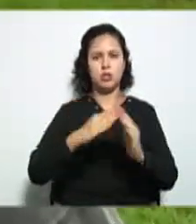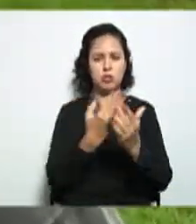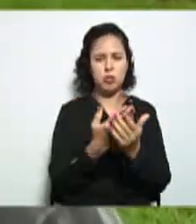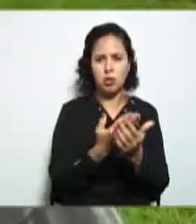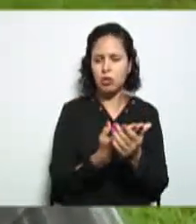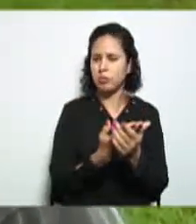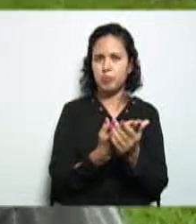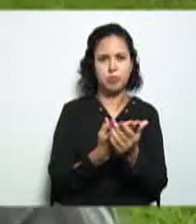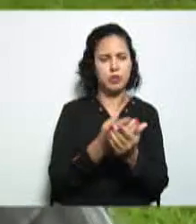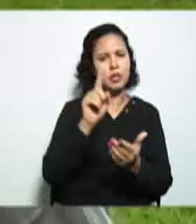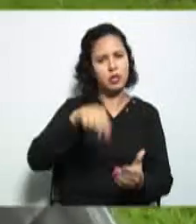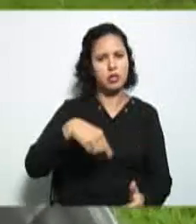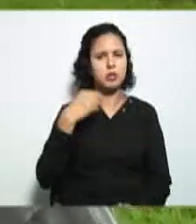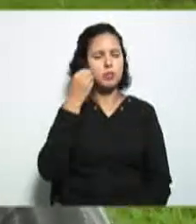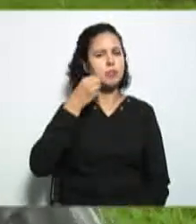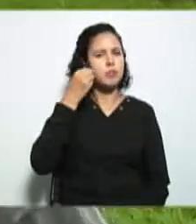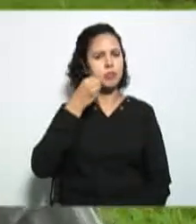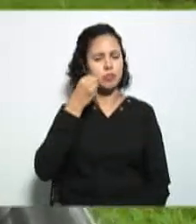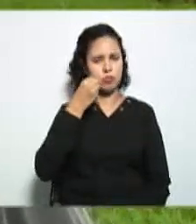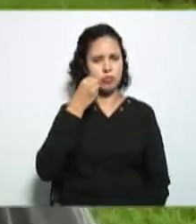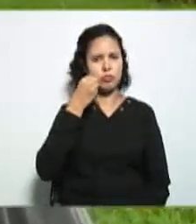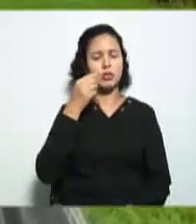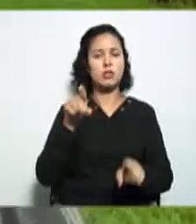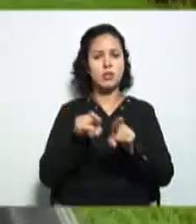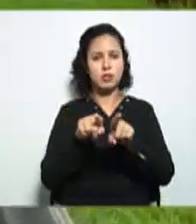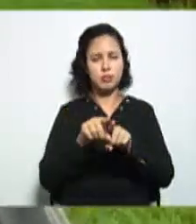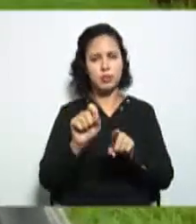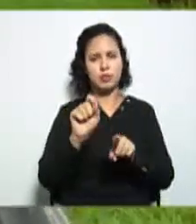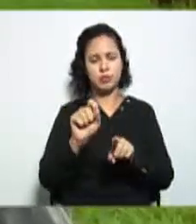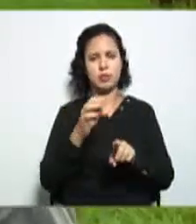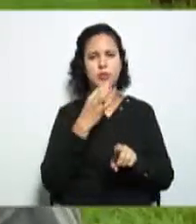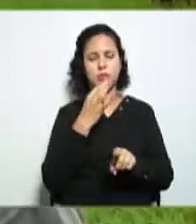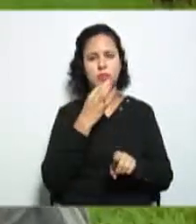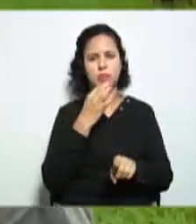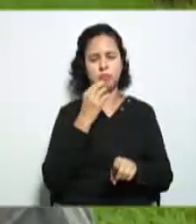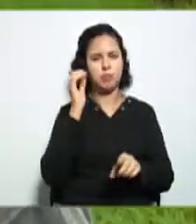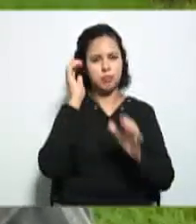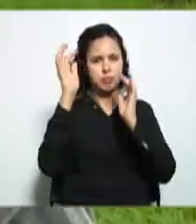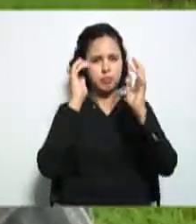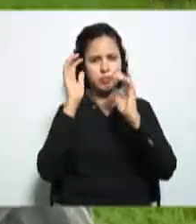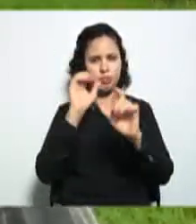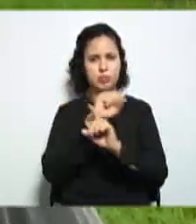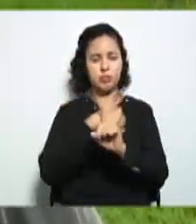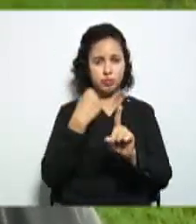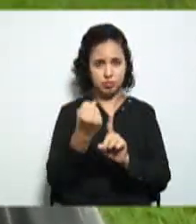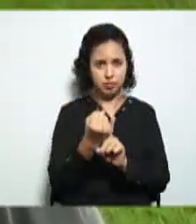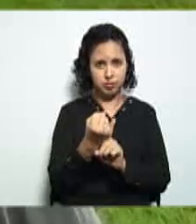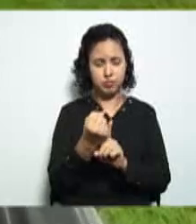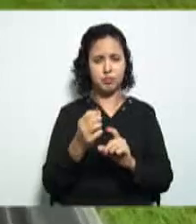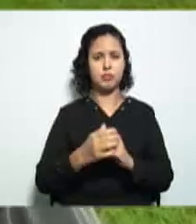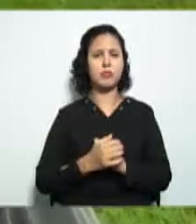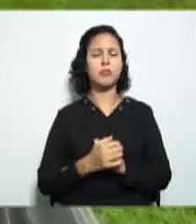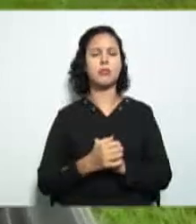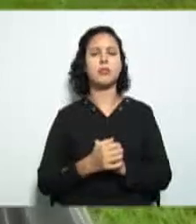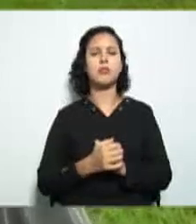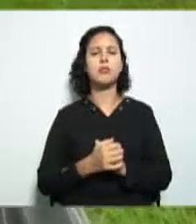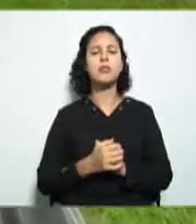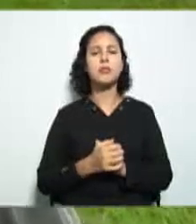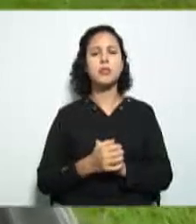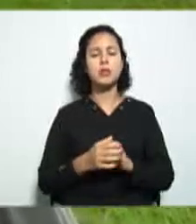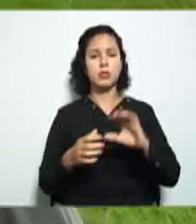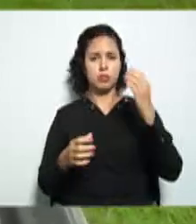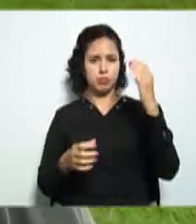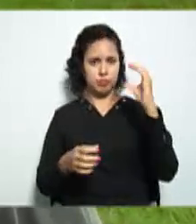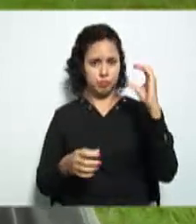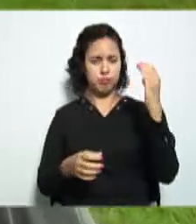isso é o chamado senso comum, tá? Que também é conhecido como imaginário social, né? O conhecimento